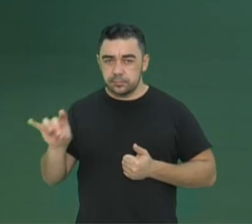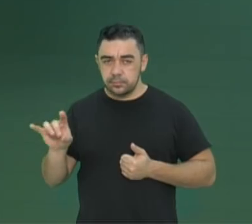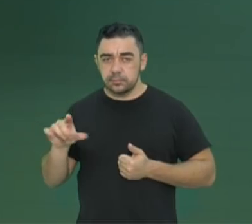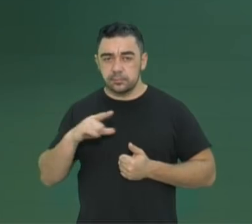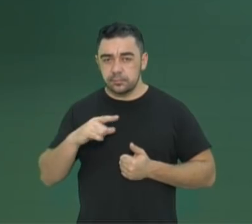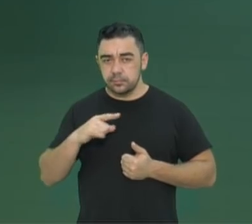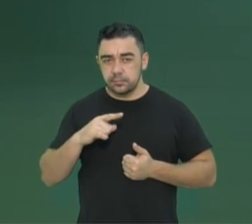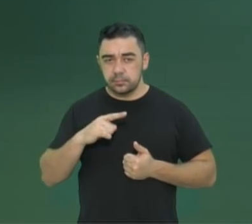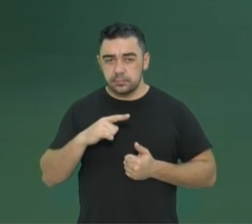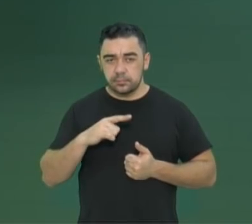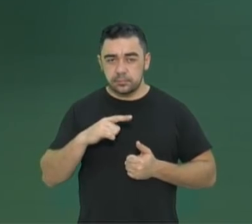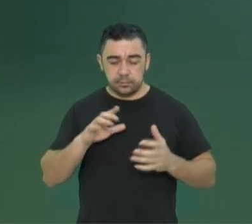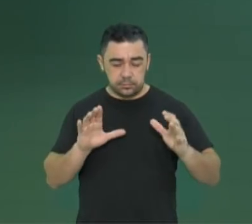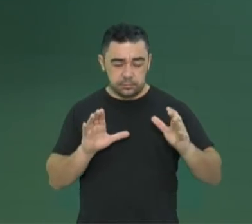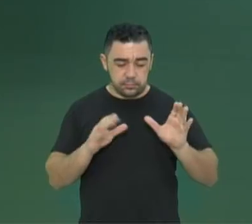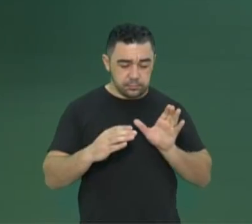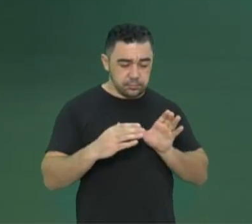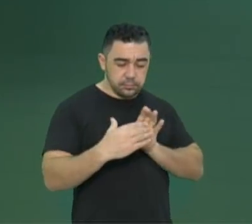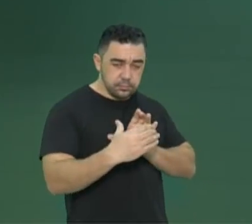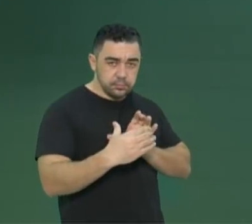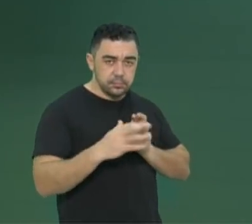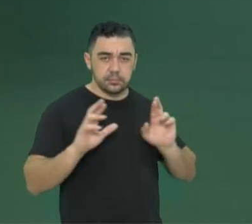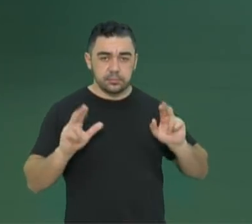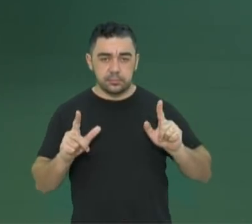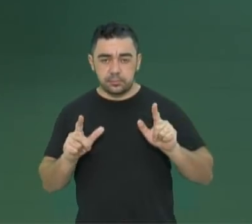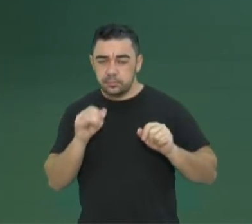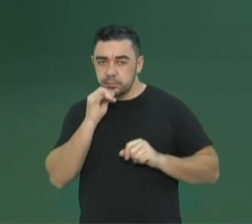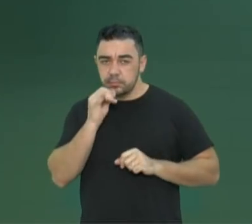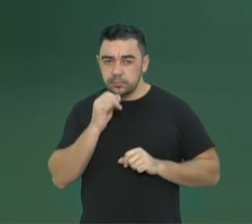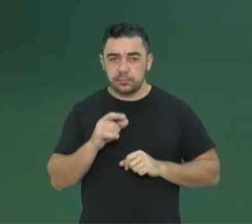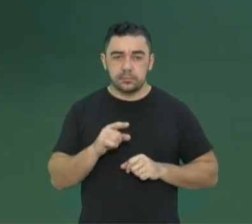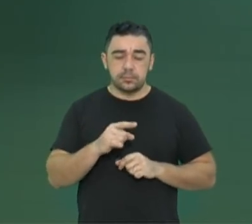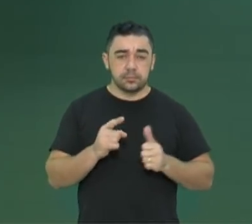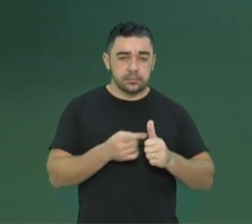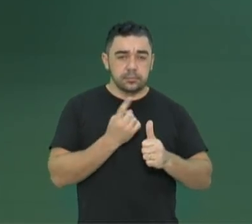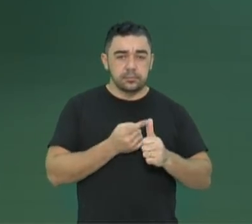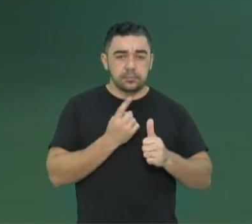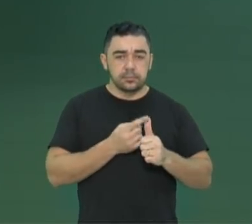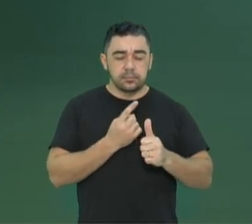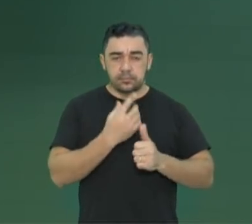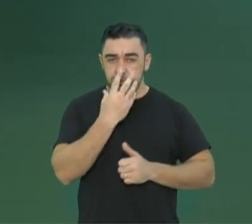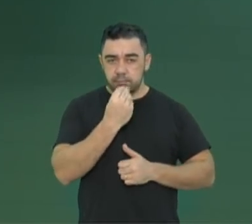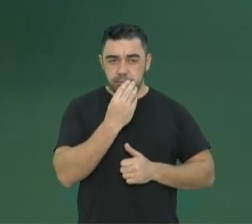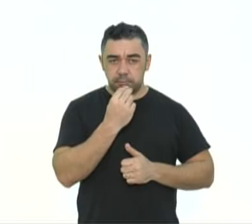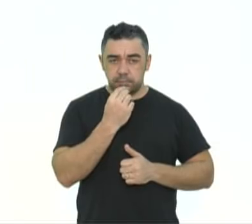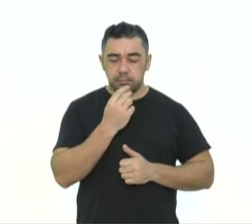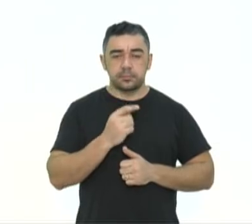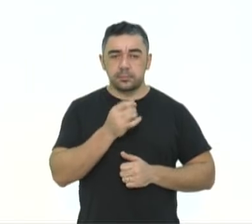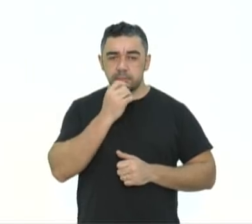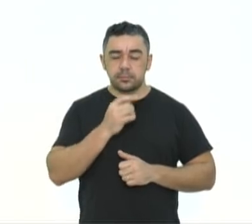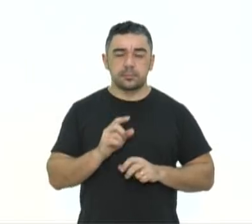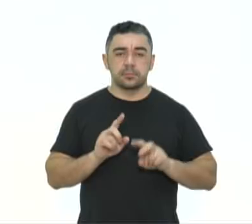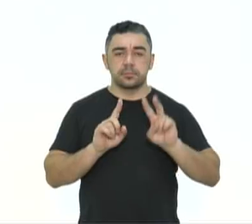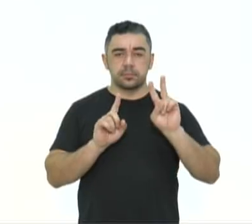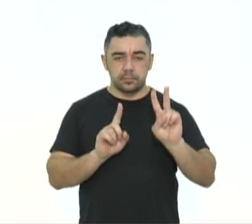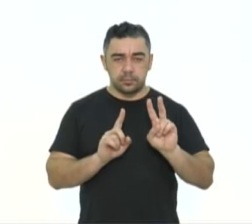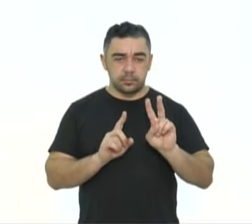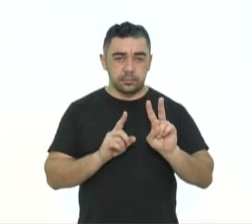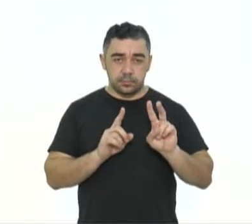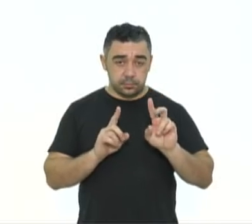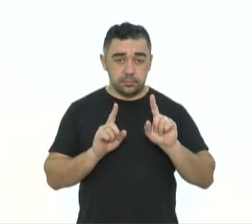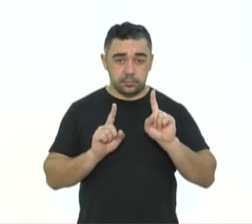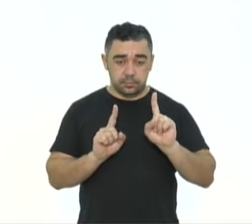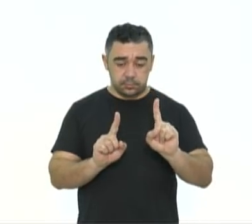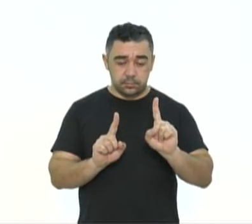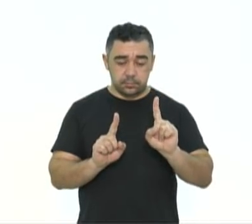objetos estão em posições diferentes, tá? Eu coloquei o primeiro fotograma com os bonecos em posições colocando para um